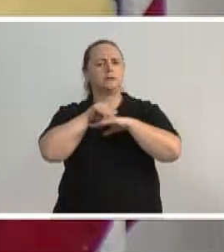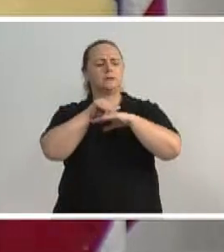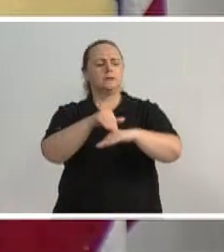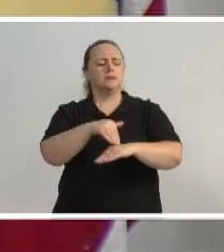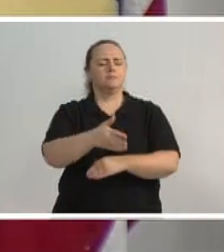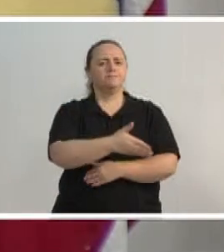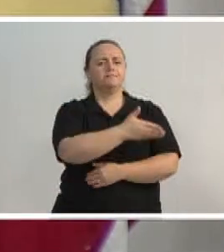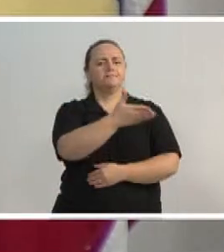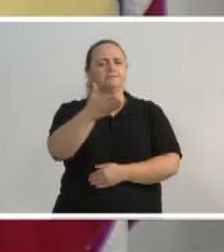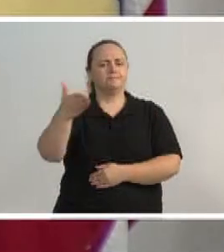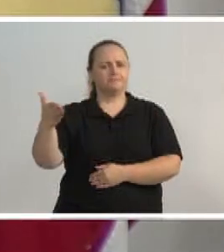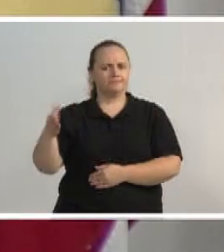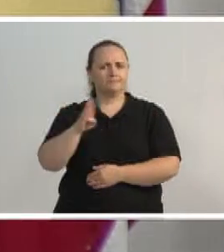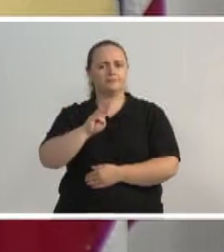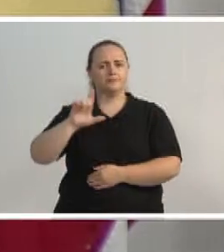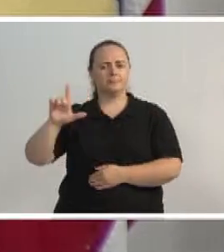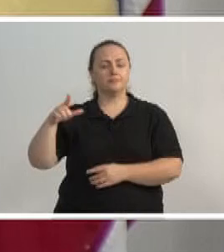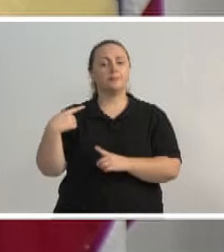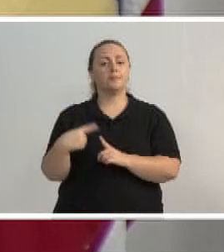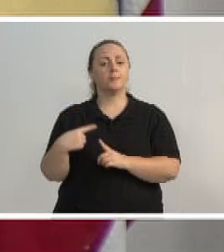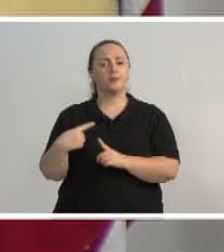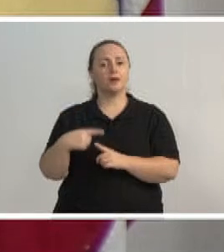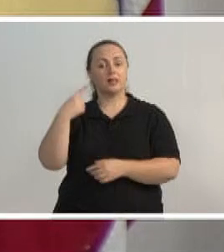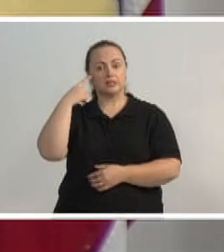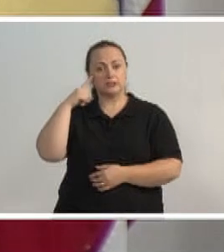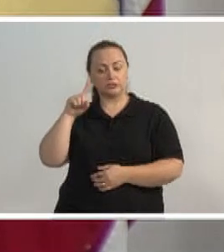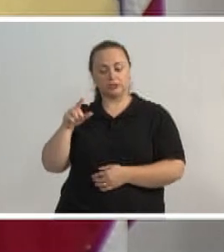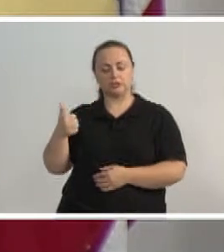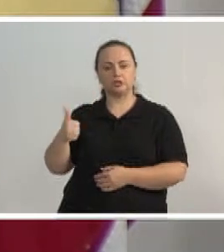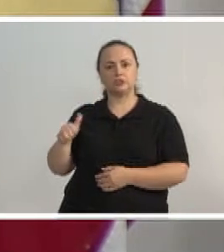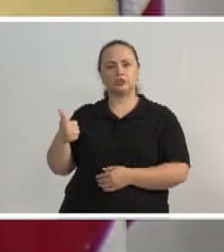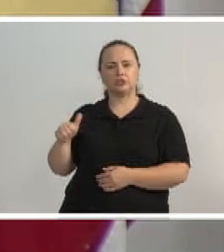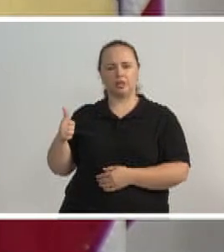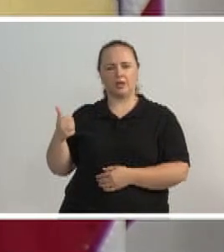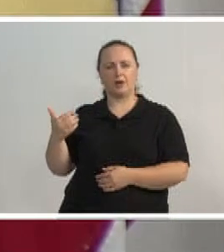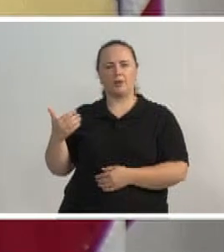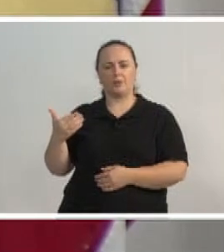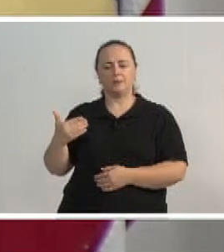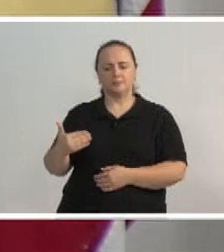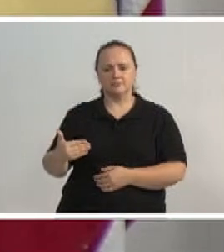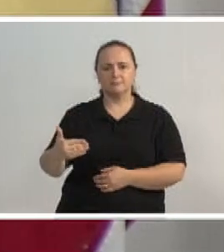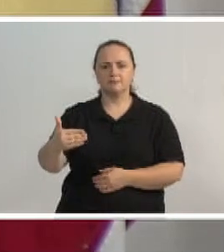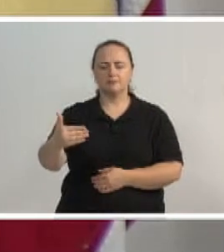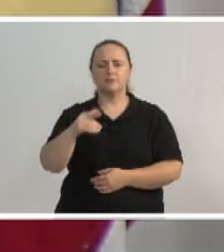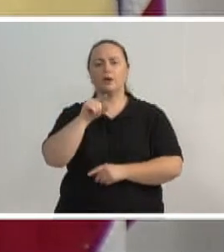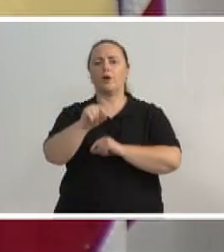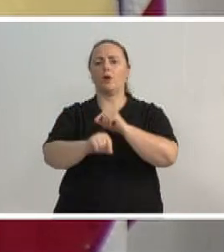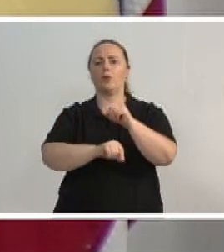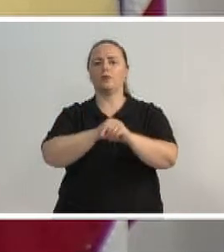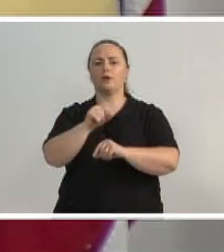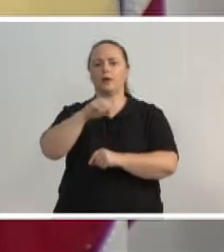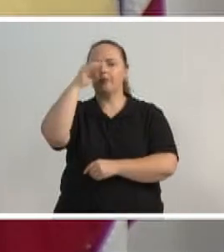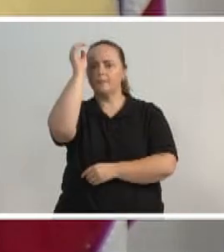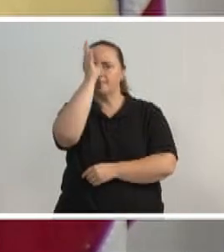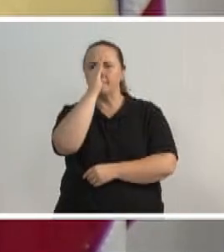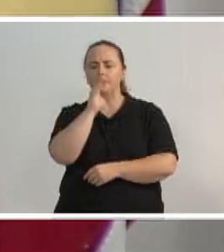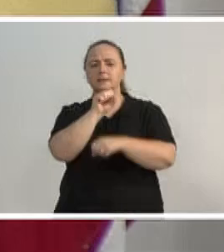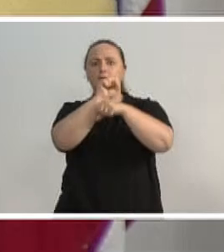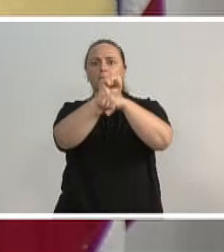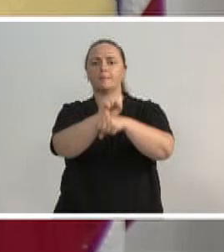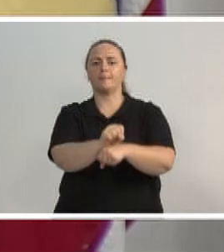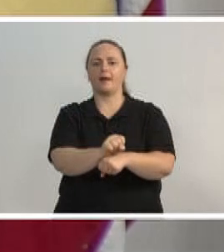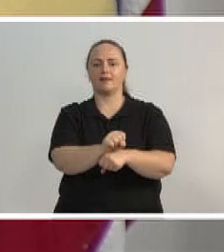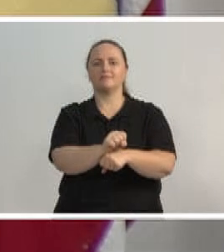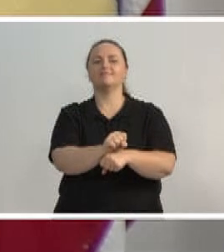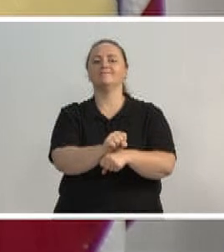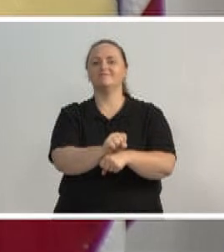O parlamentar Vanderlei de Oliveira convidou os blumenauenses para a paralisação nacional que vai acontecer no dia 11 de